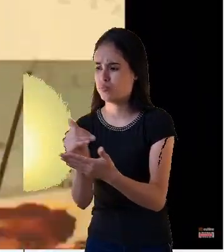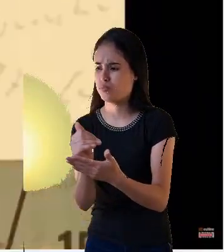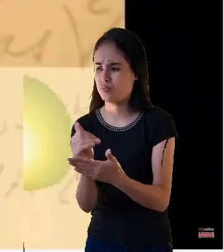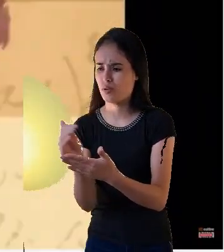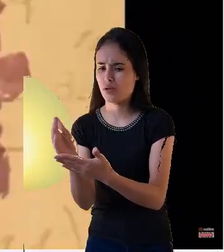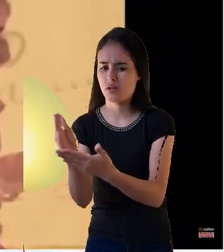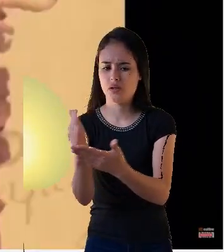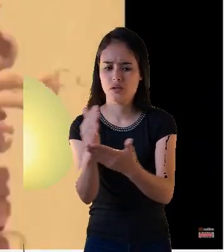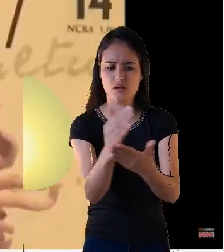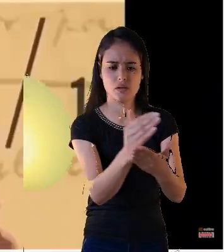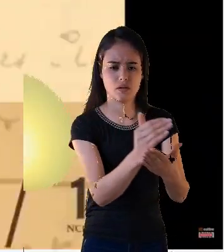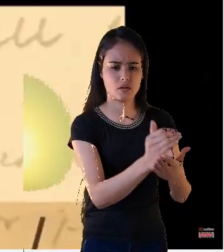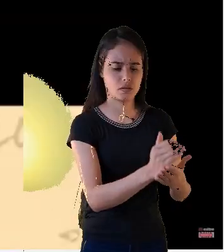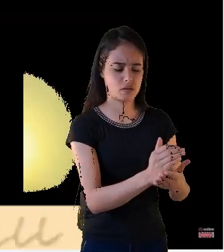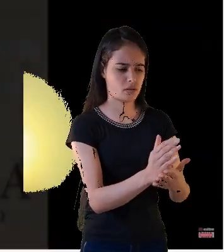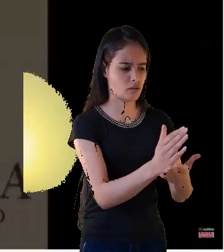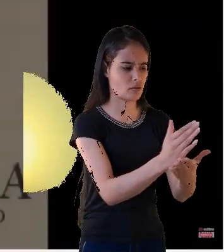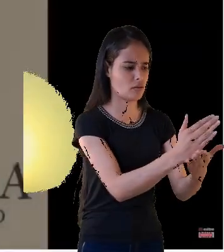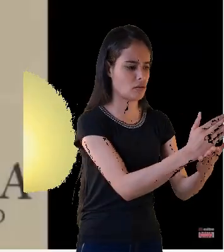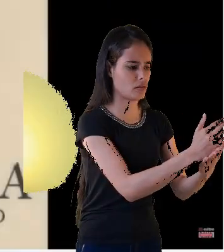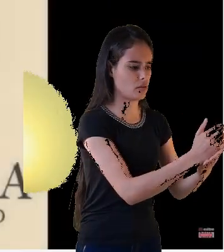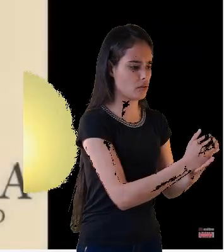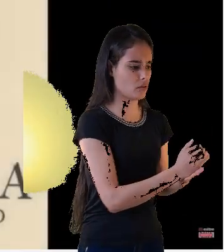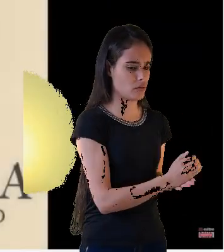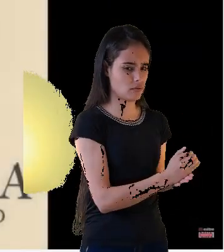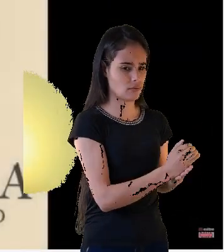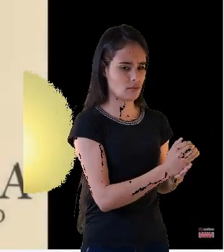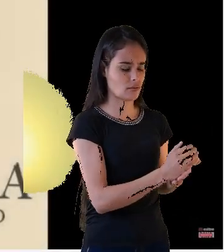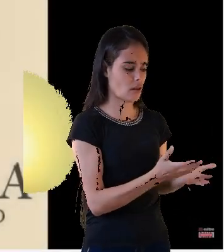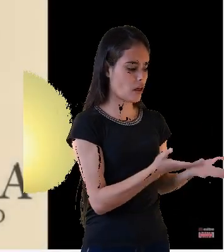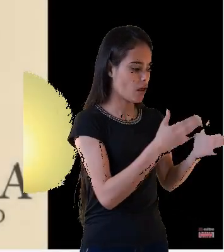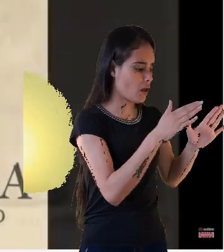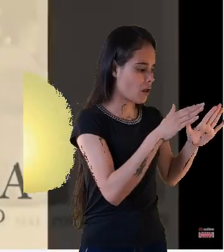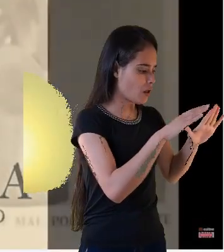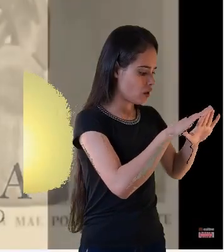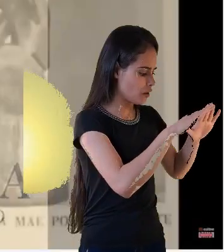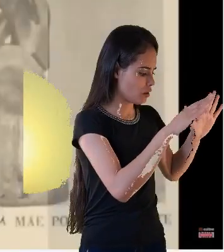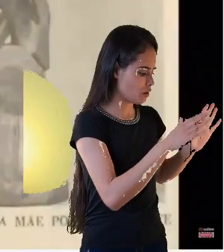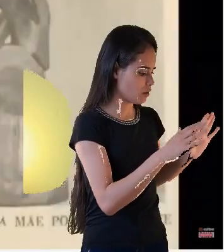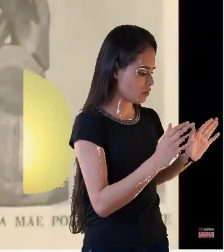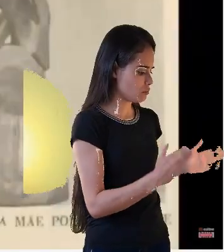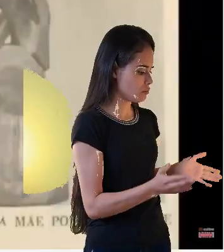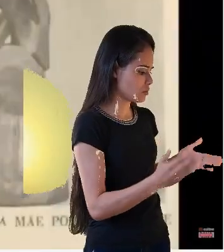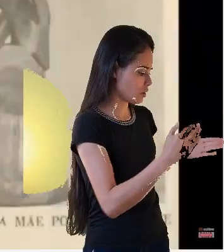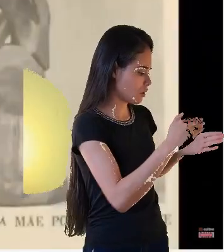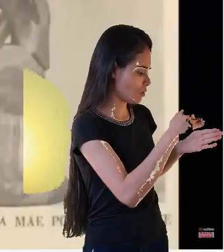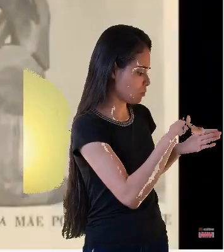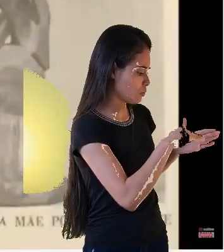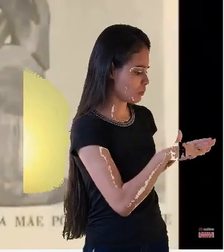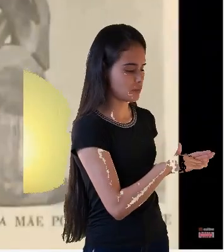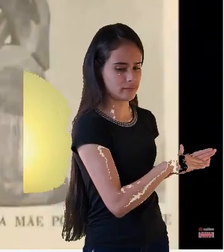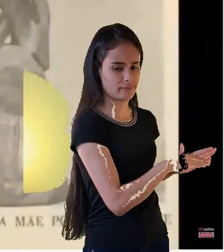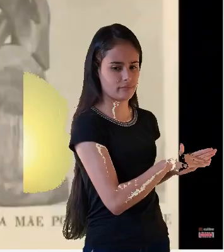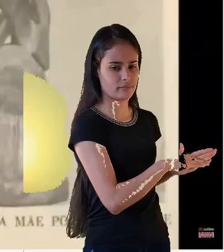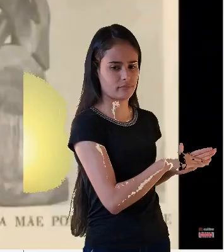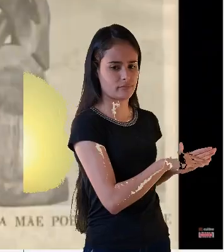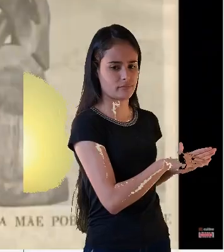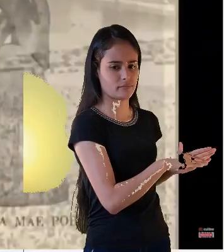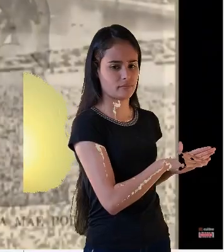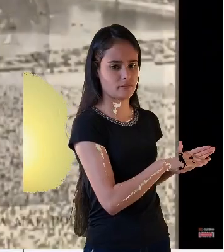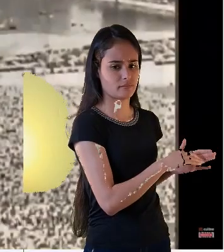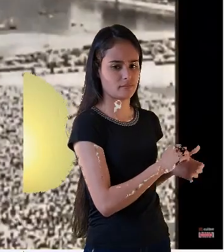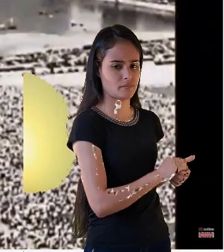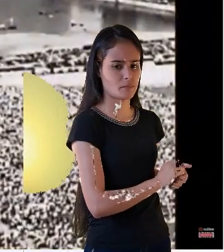diálogo com críticos e criadores que colaboraram doando obras e participando de debates. Em 1955,